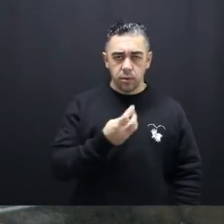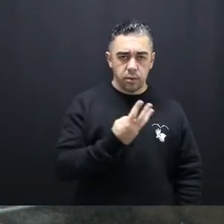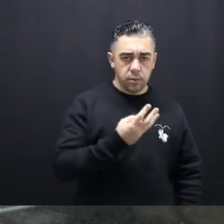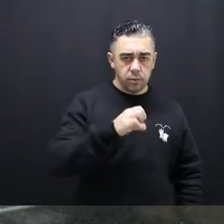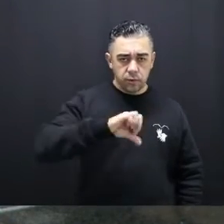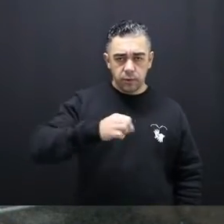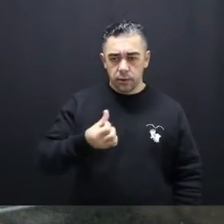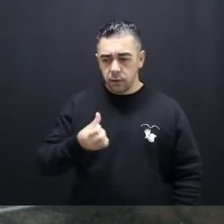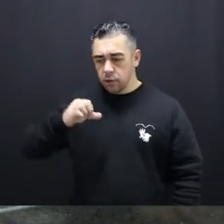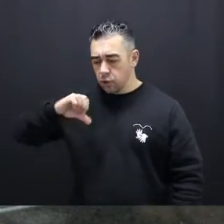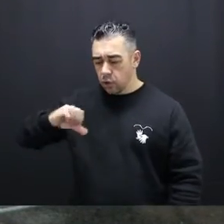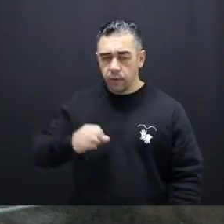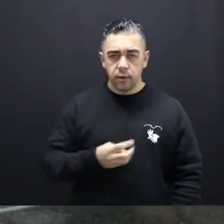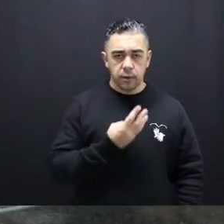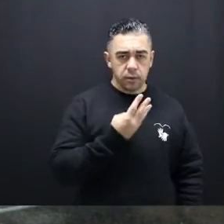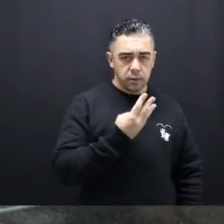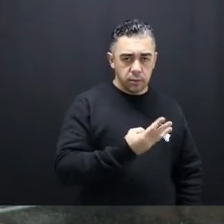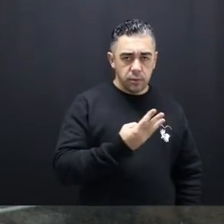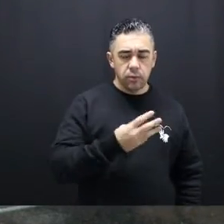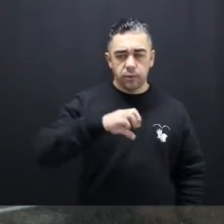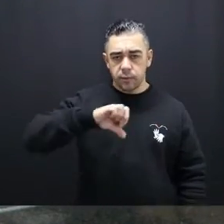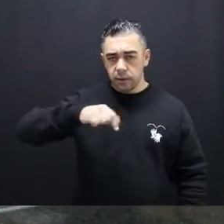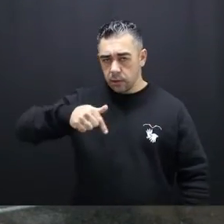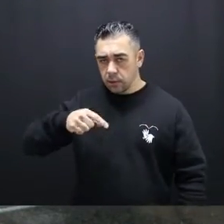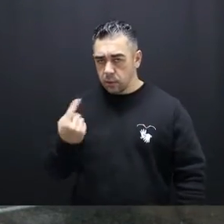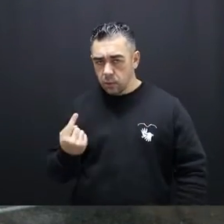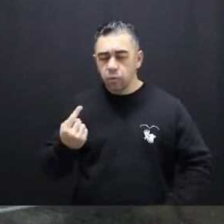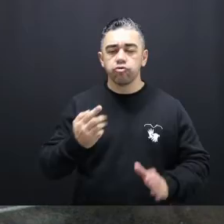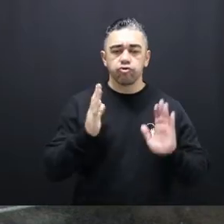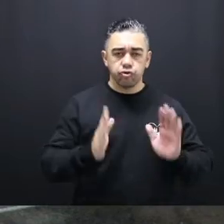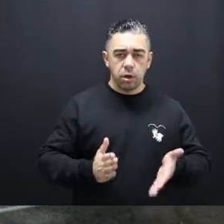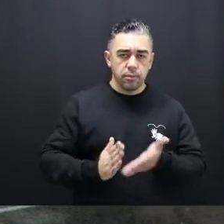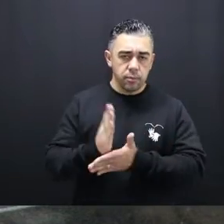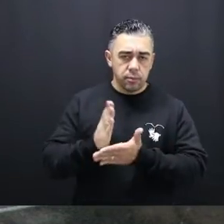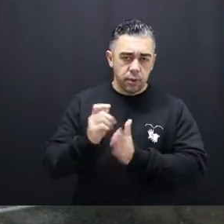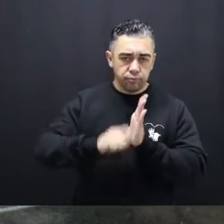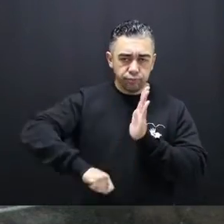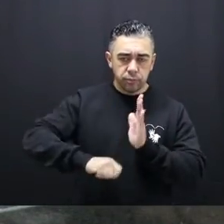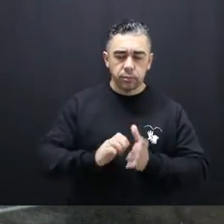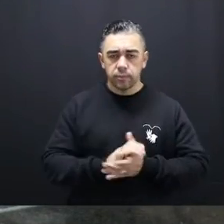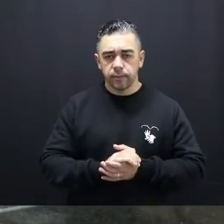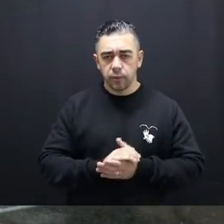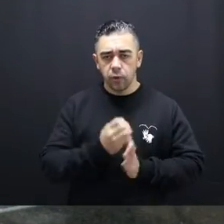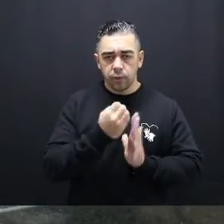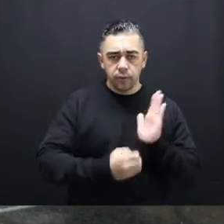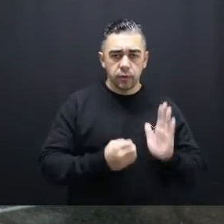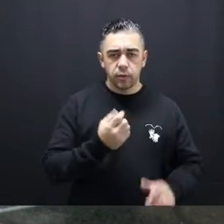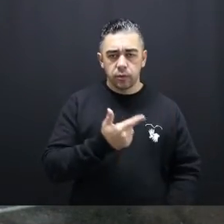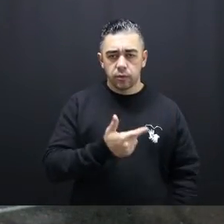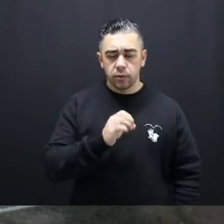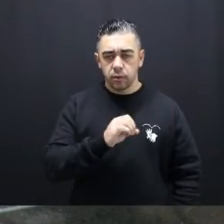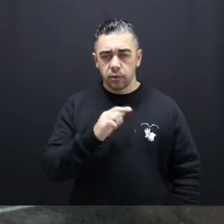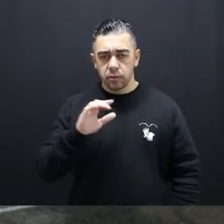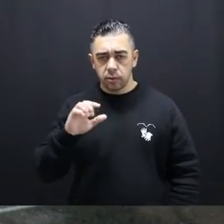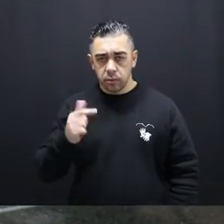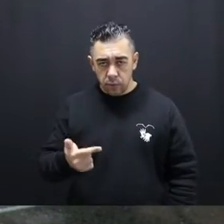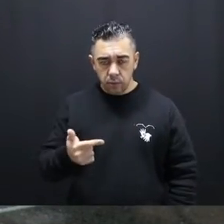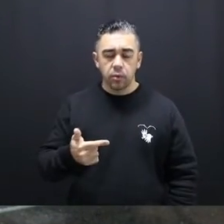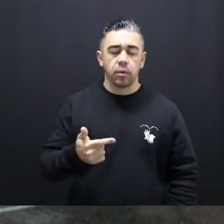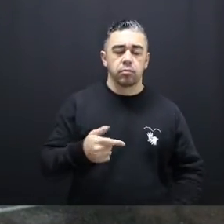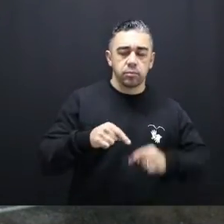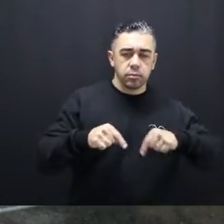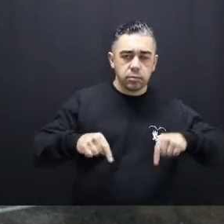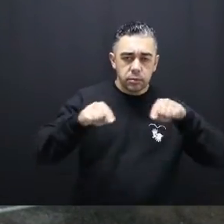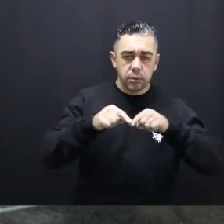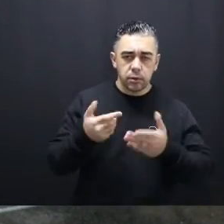e 3.981 todas devidamente selecionadas Ofício 202/2002 do gabinete